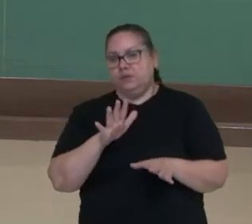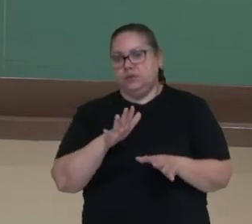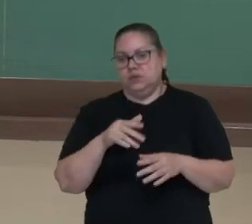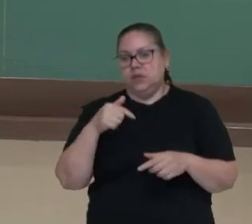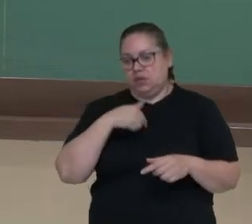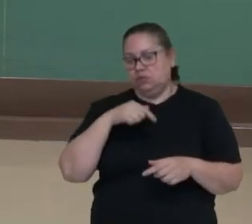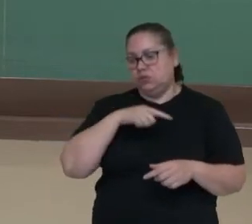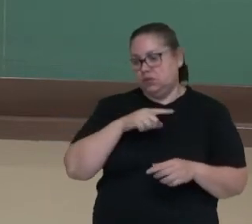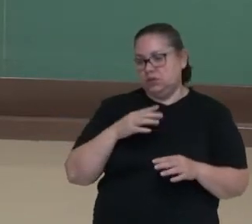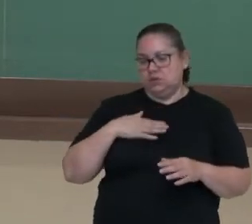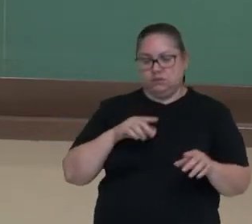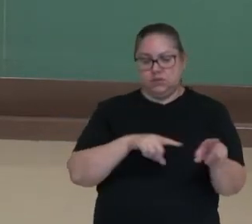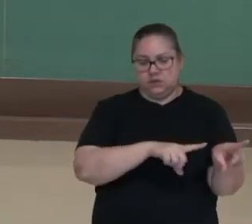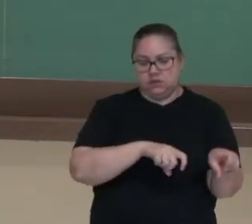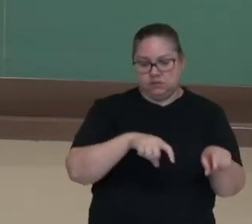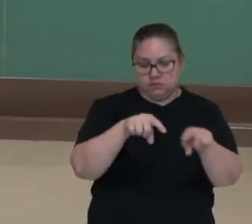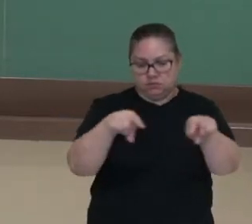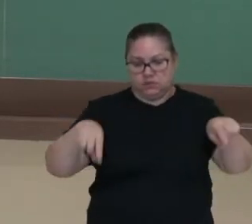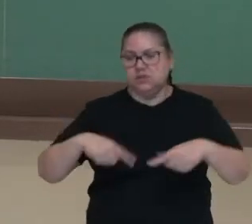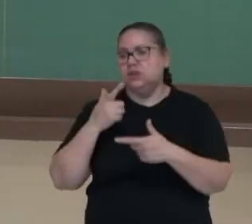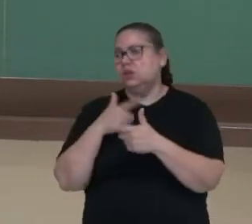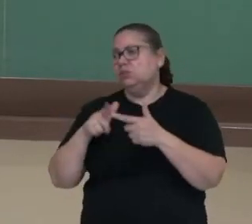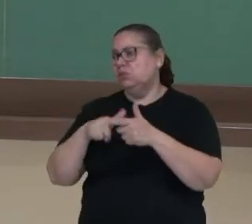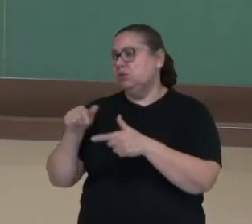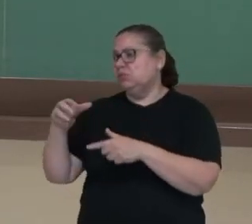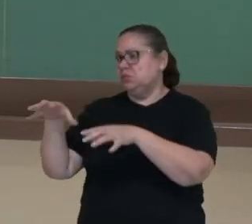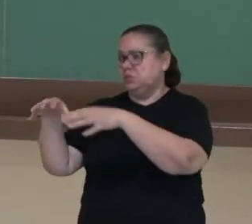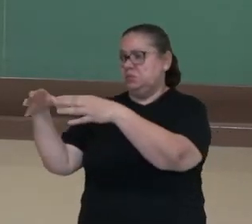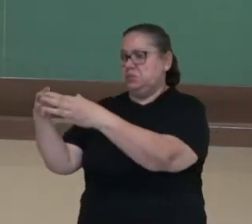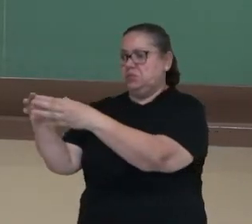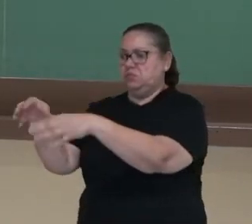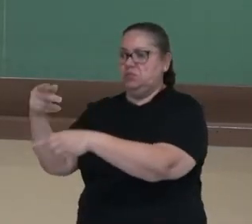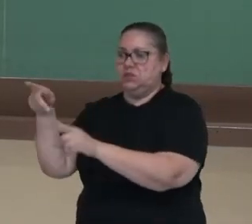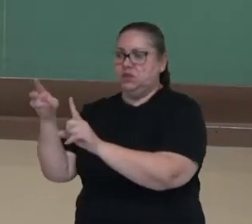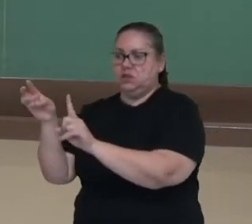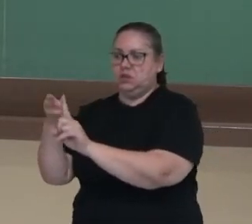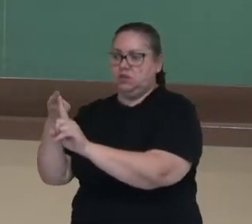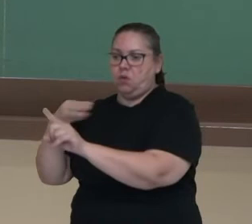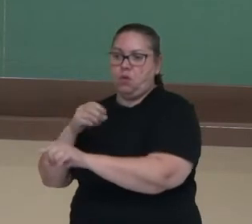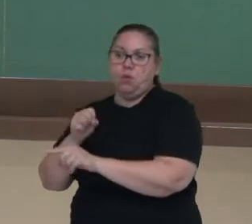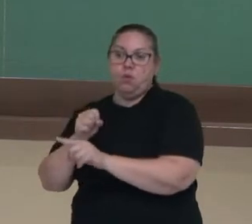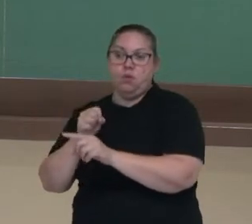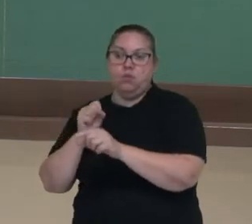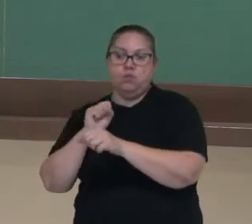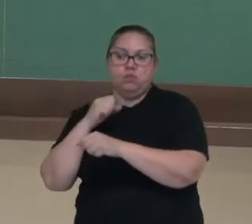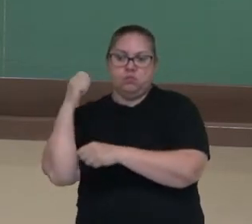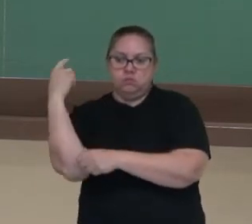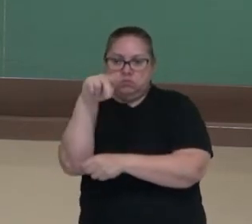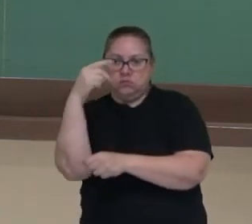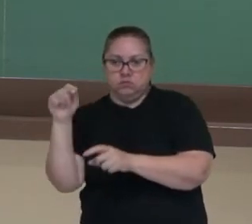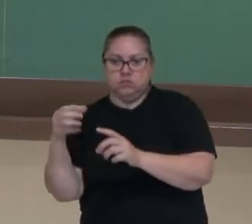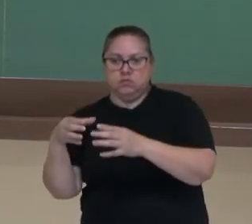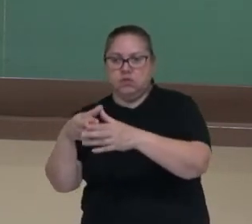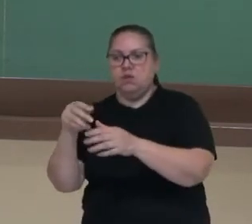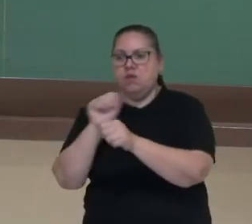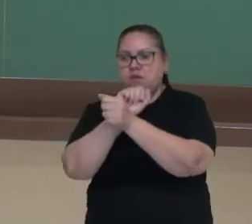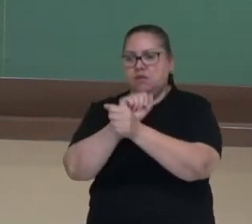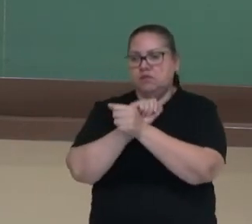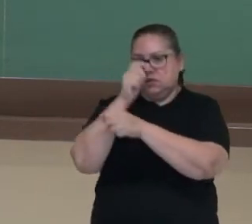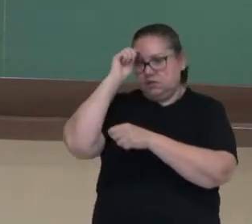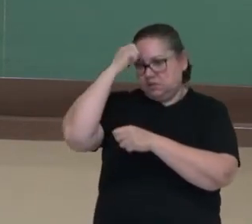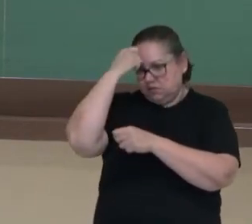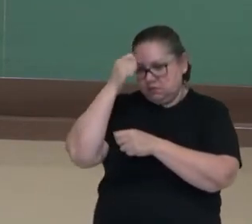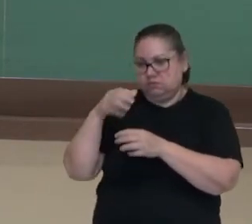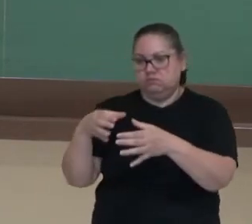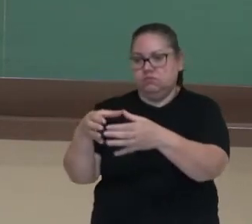estou aqui na minha fazenda, estou tendo problemas ali com uma aldeia indígena ou com quilombo, né? Olha, aqueles escravos africanos